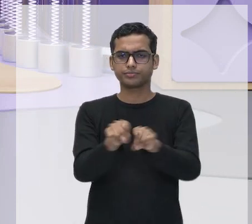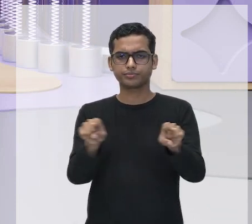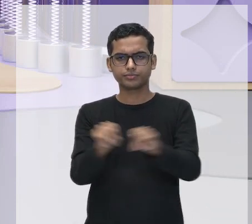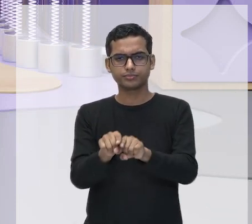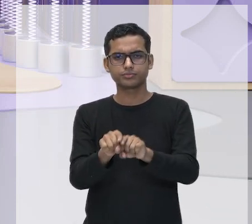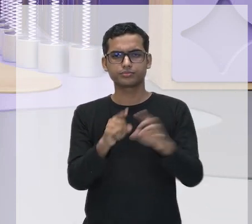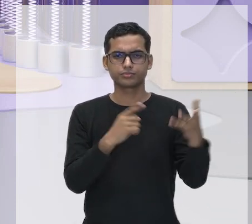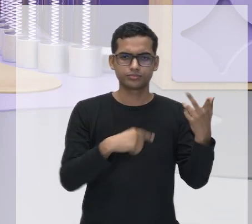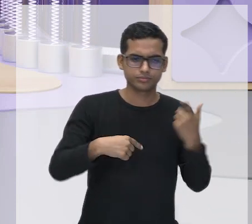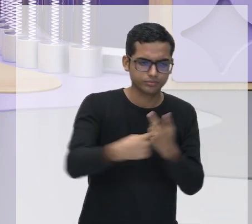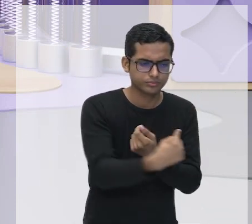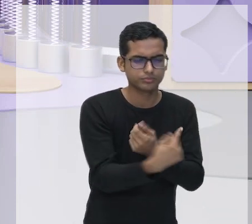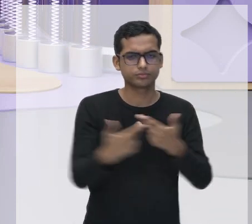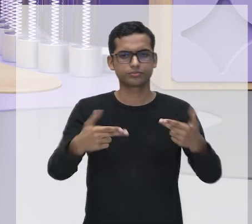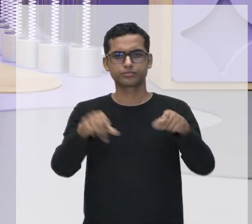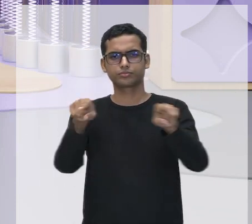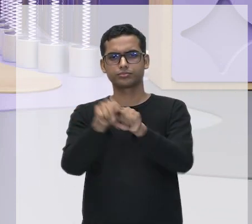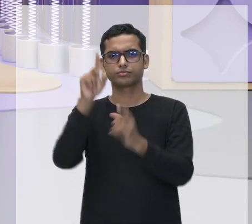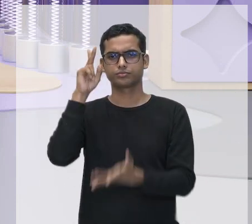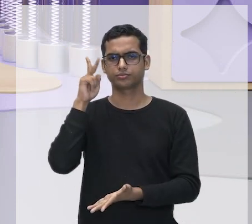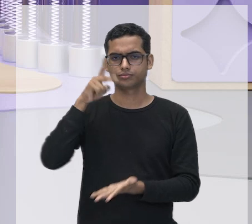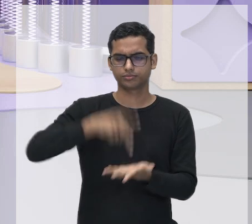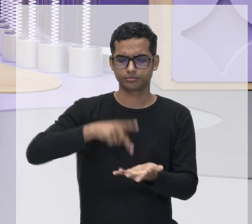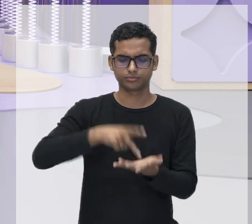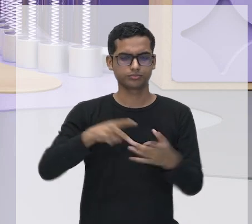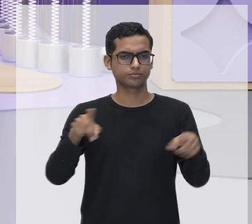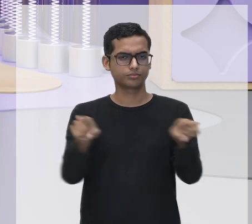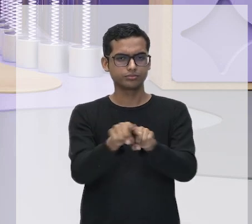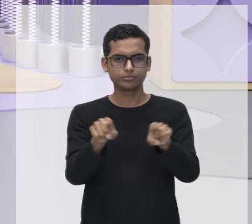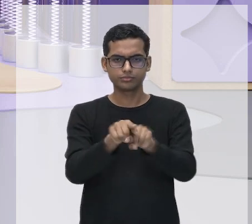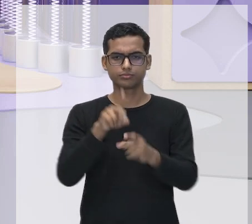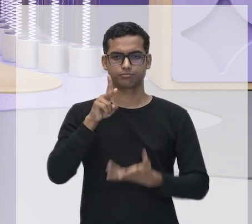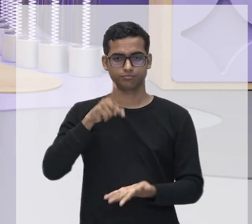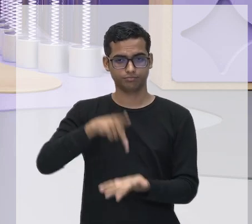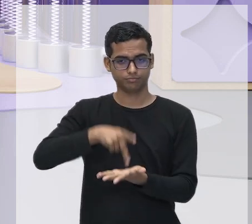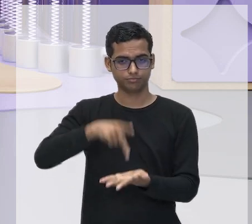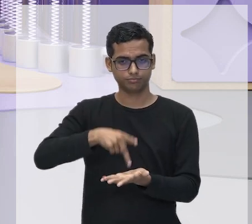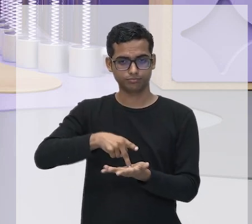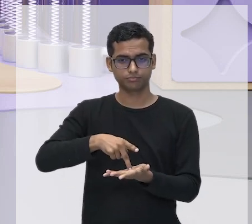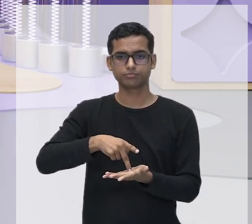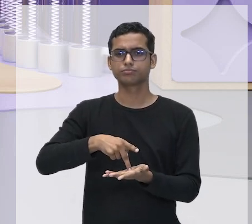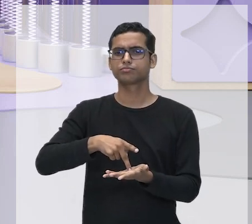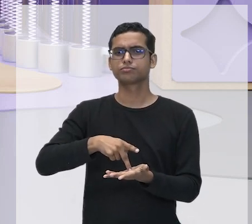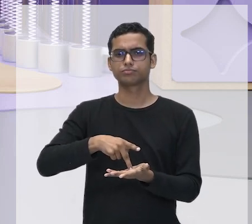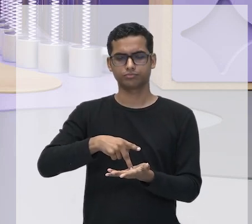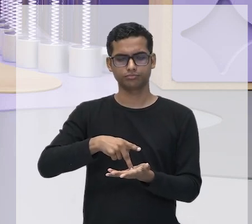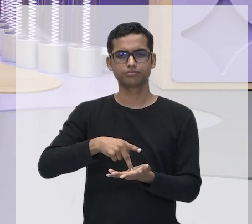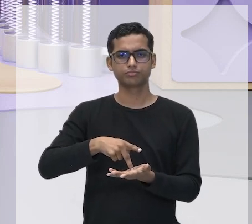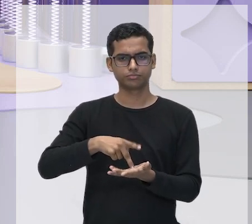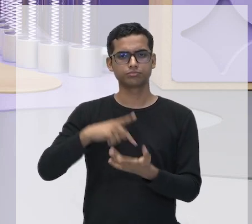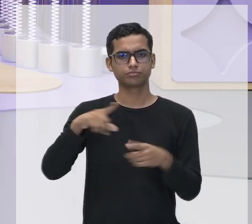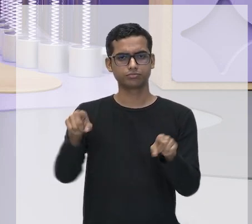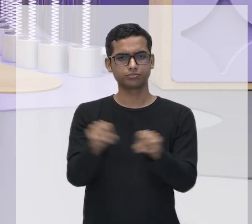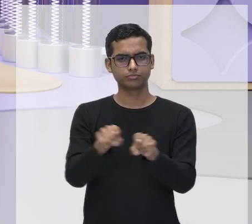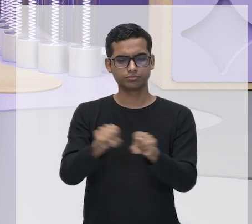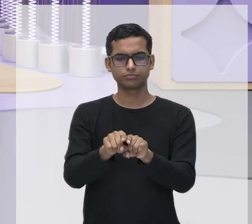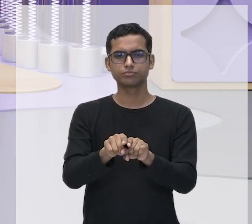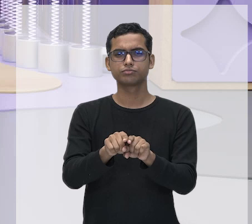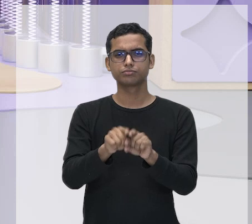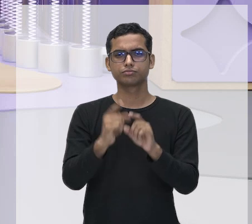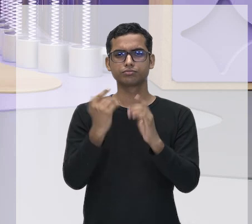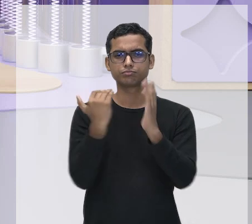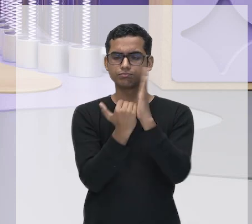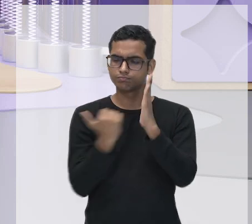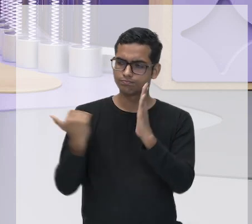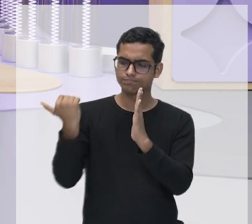verdades universais, as verdades que estão sobre todas as outras verdades, as